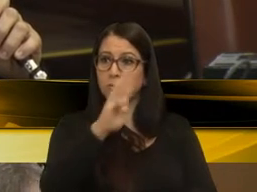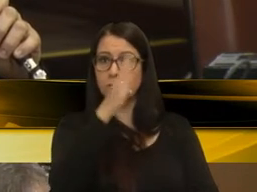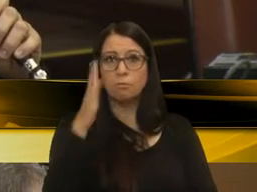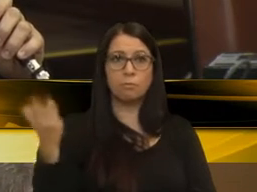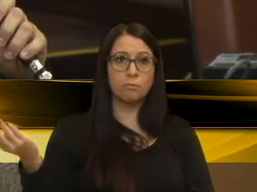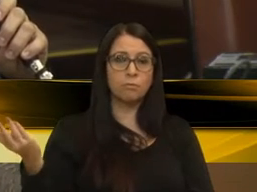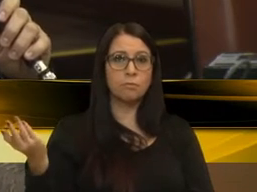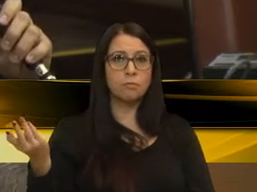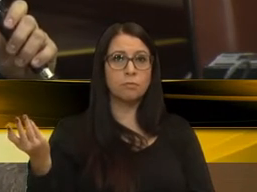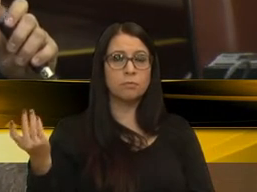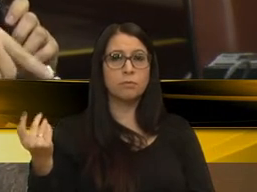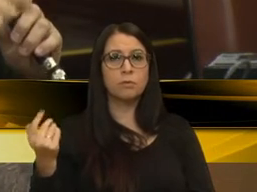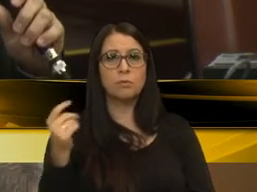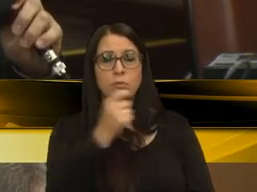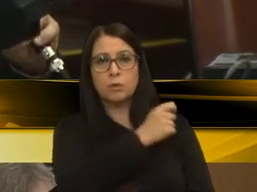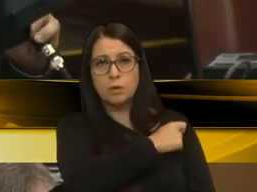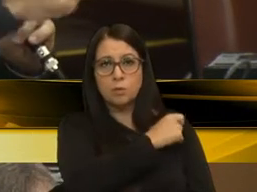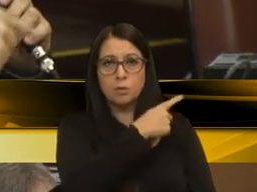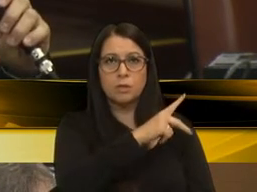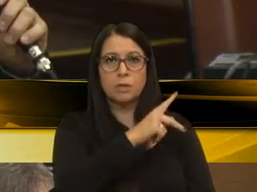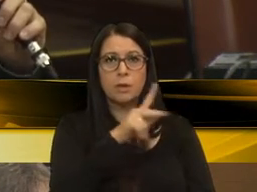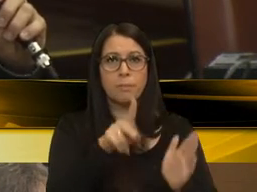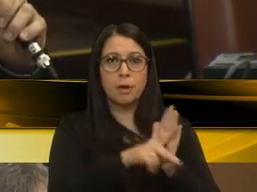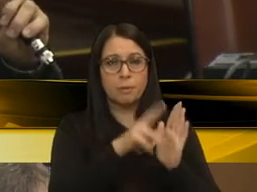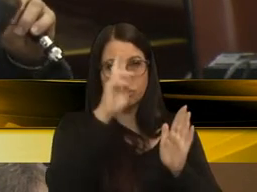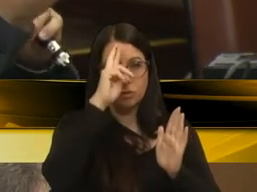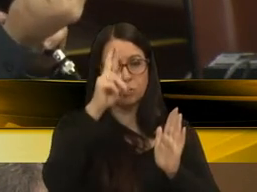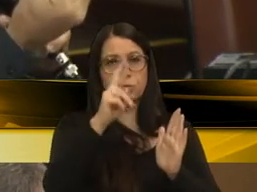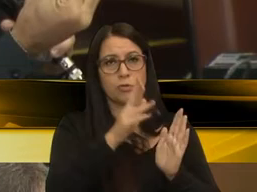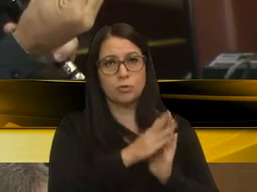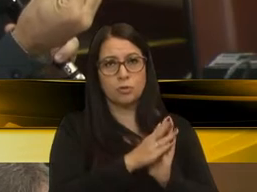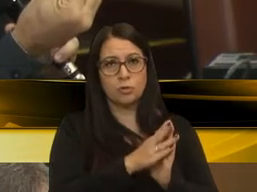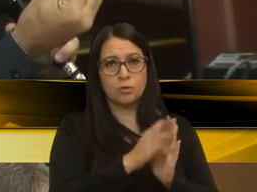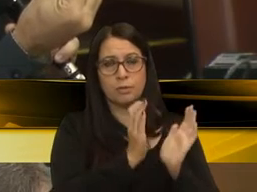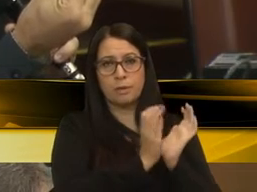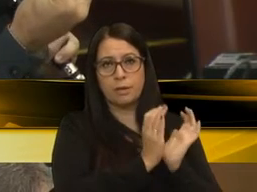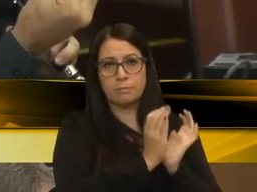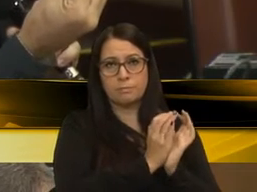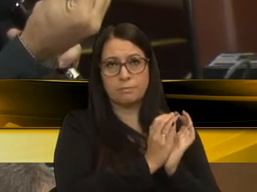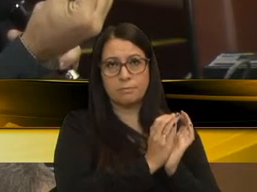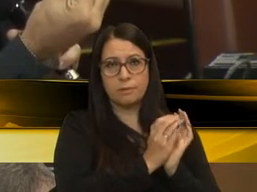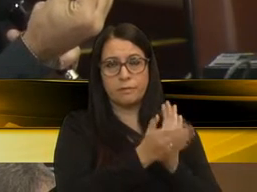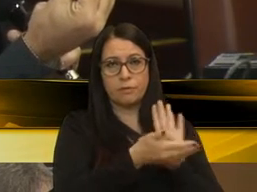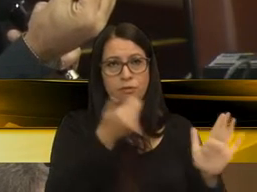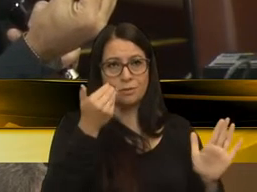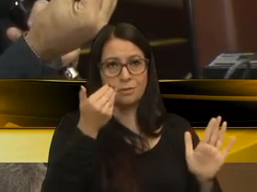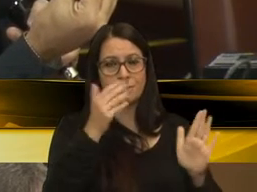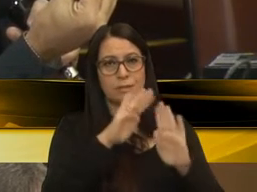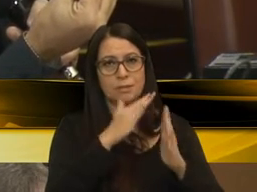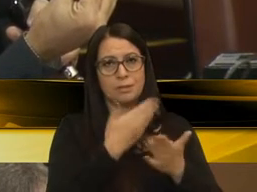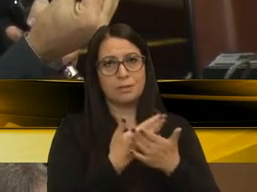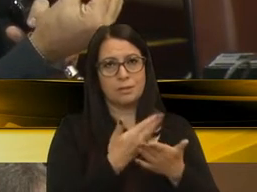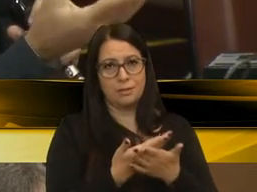biblioteca. Enquanto isso, os alunos dela, a própria diretora da PAI foi retirada da escola.